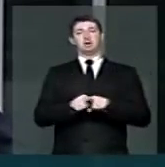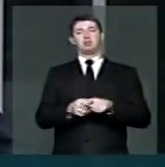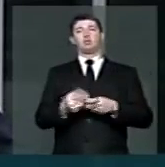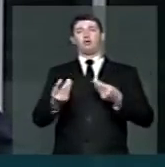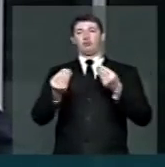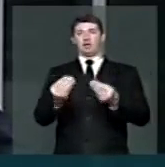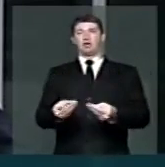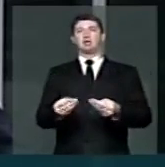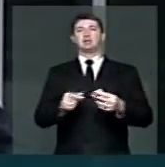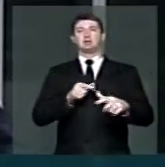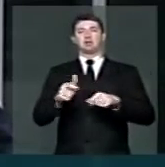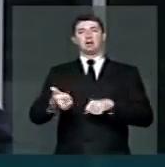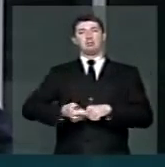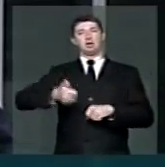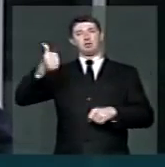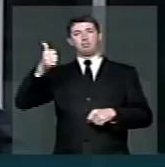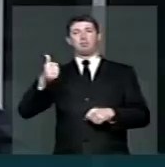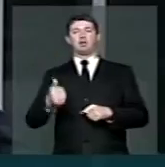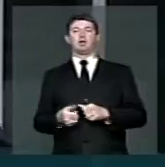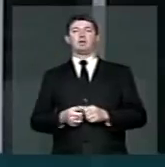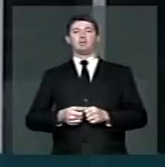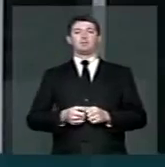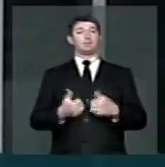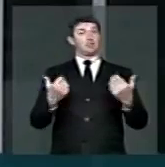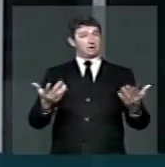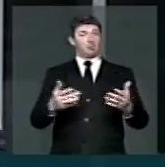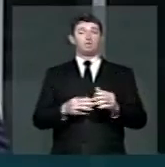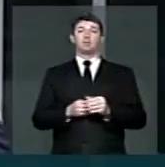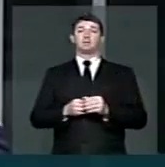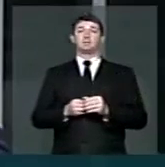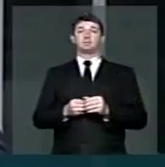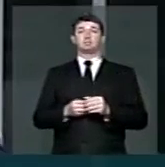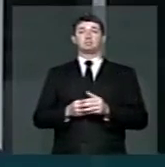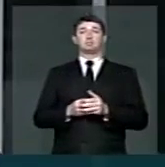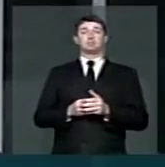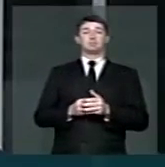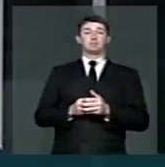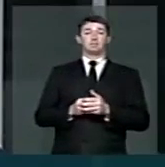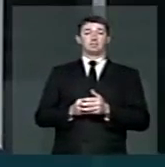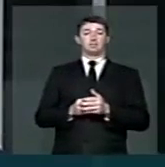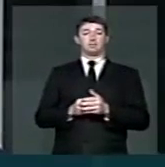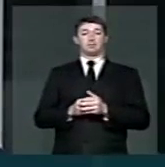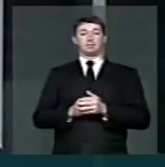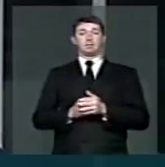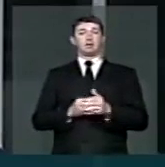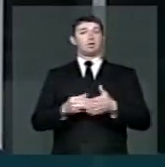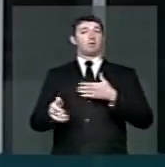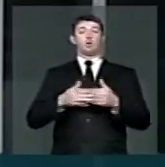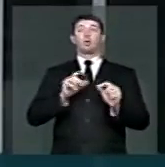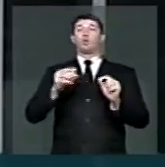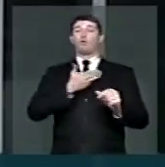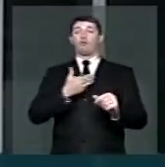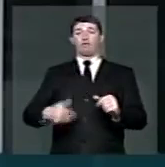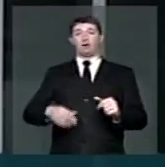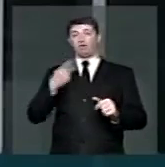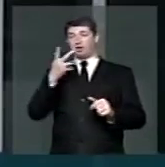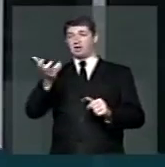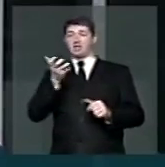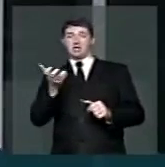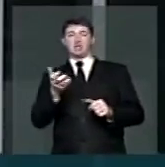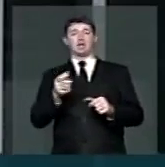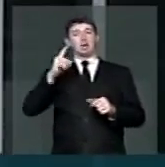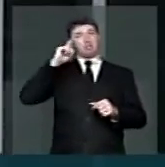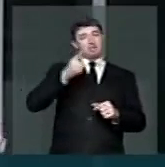oferecer um serviço de melhor qualidade. Ou seja, independente do que o governo federal pensa ou quer, os interesses mais urgentes